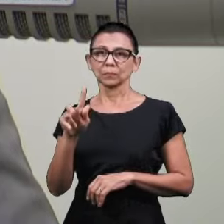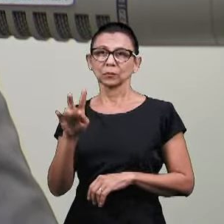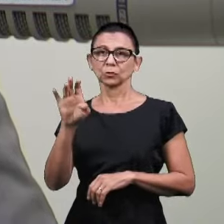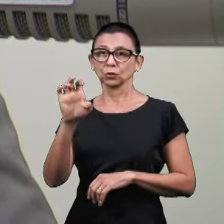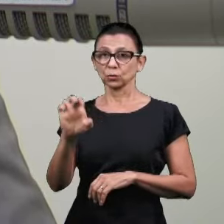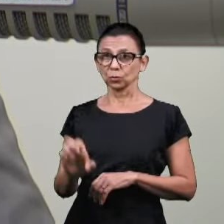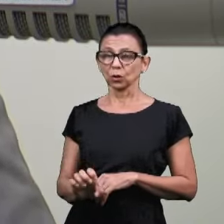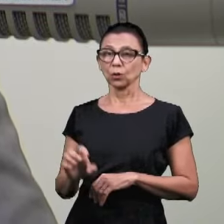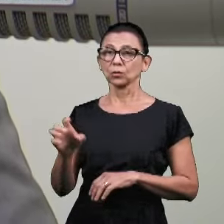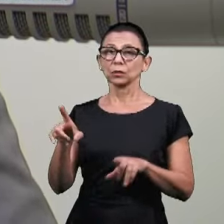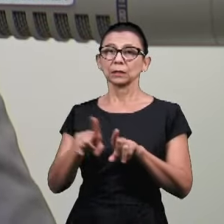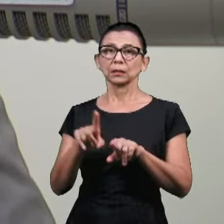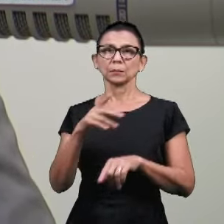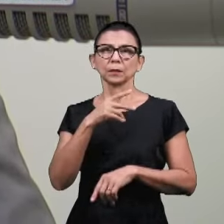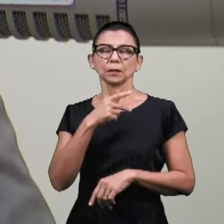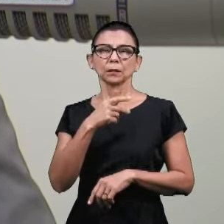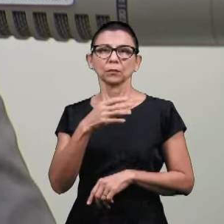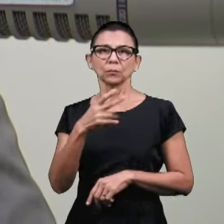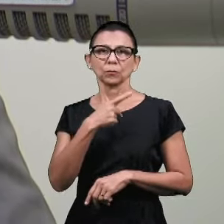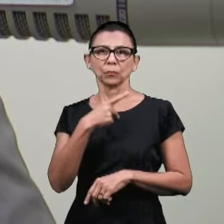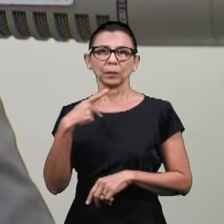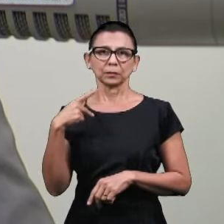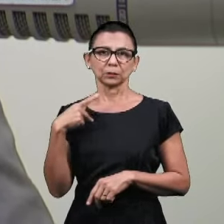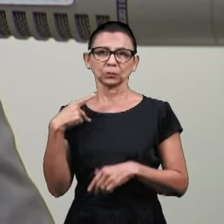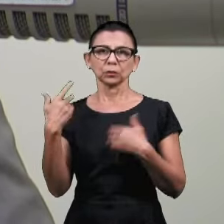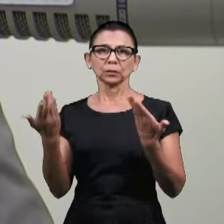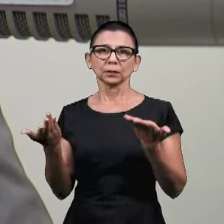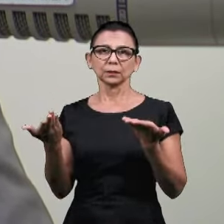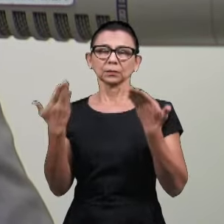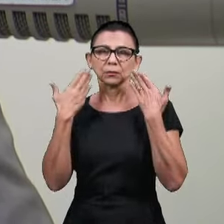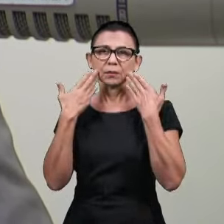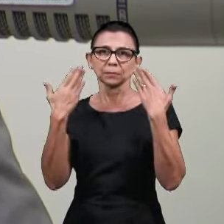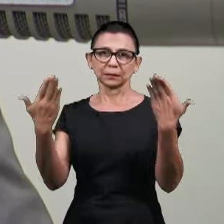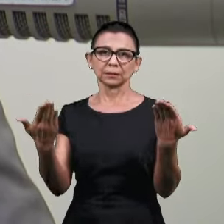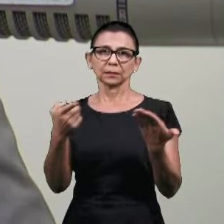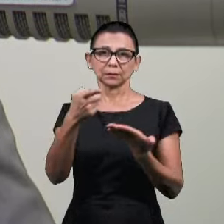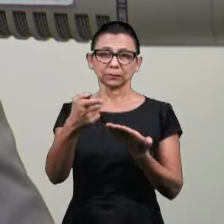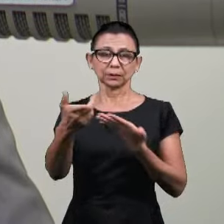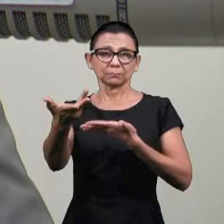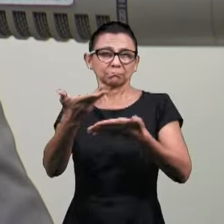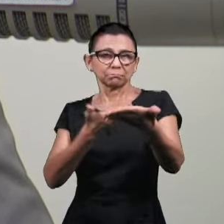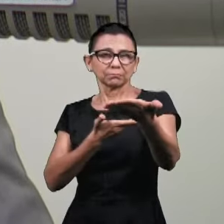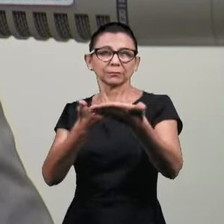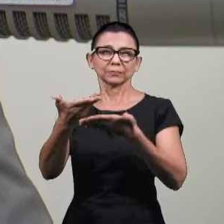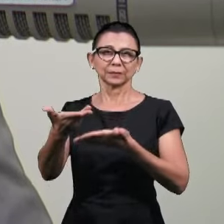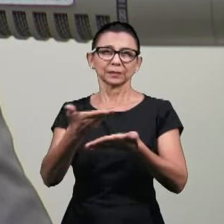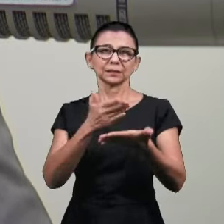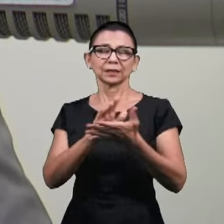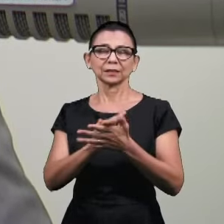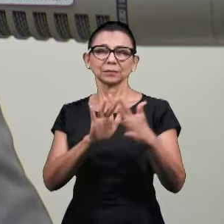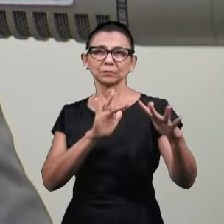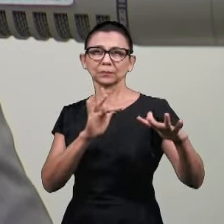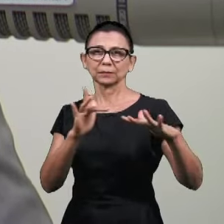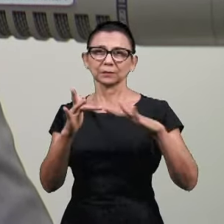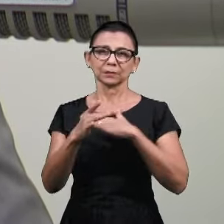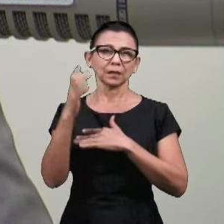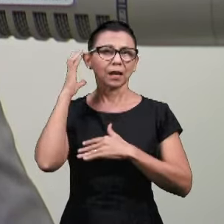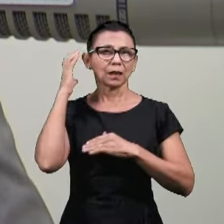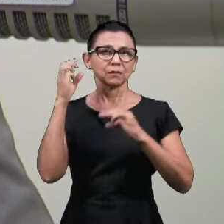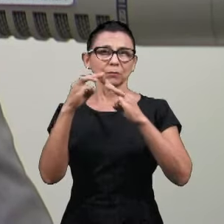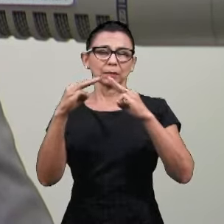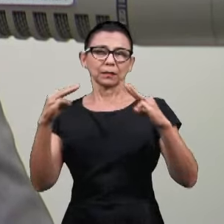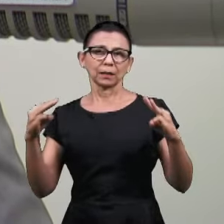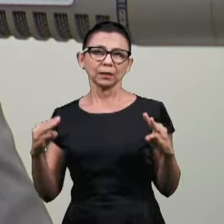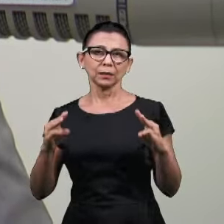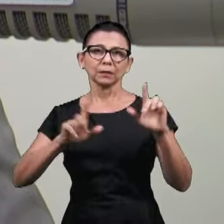será apresentado. A você também que está nos acompanhando, né, nesta integração, né, entre as plataformas digitais, Rádio Manaim,